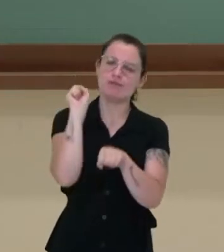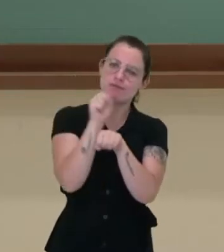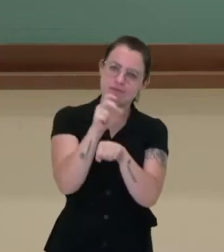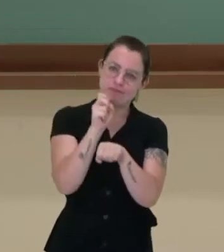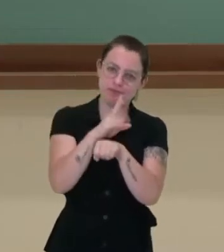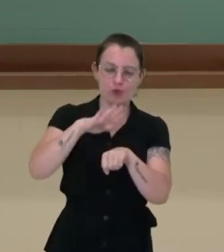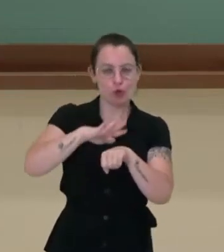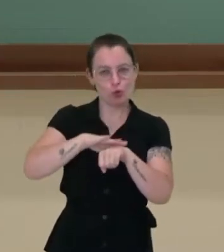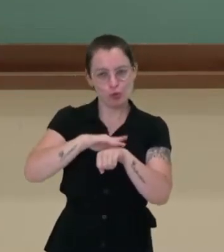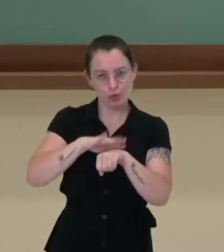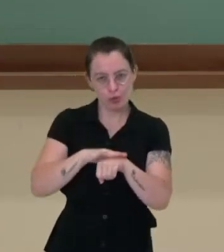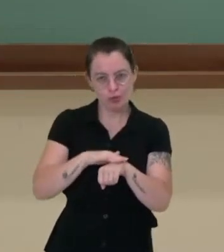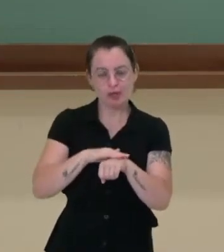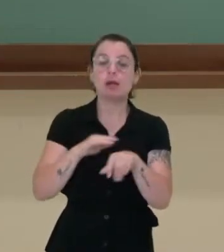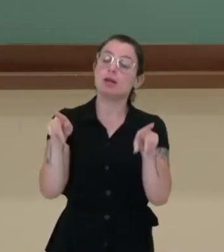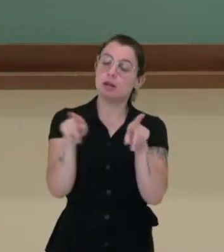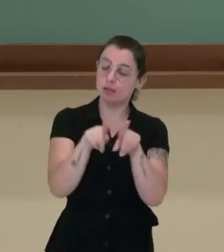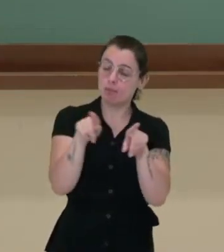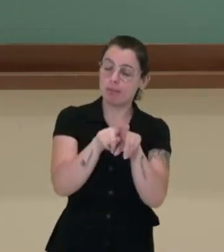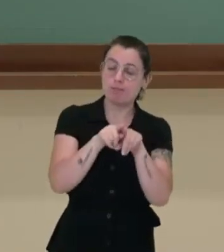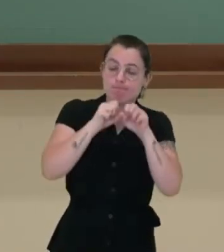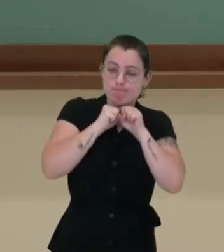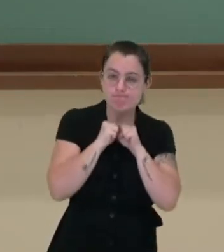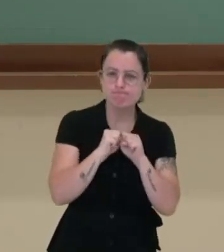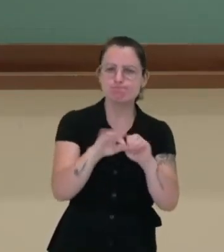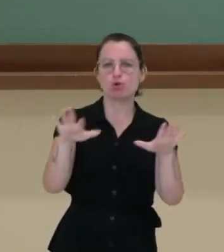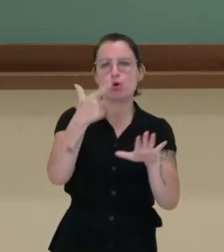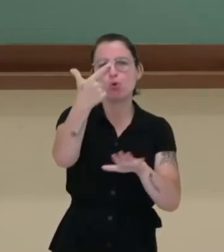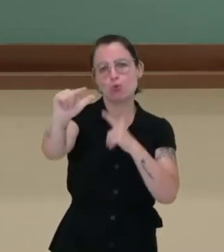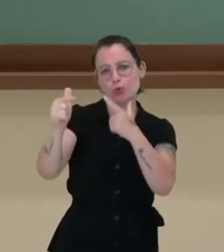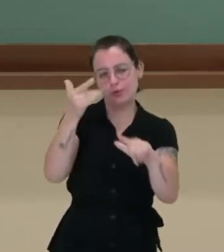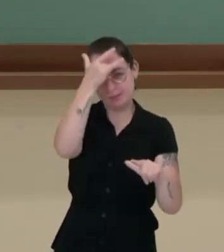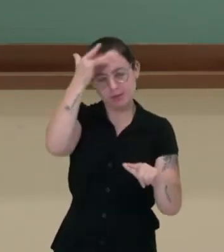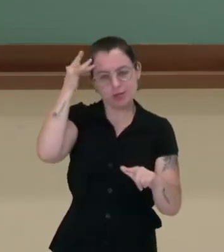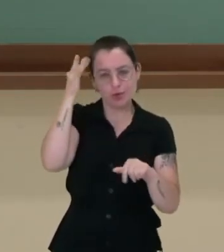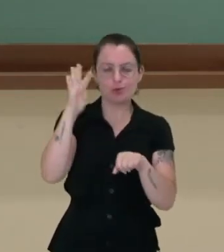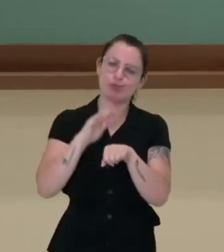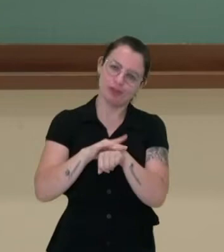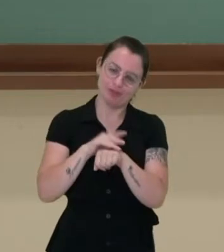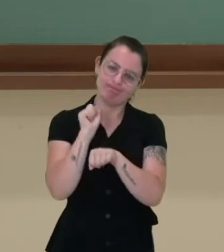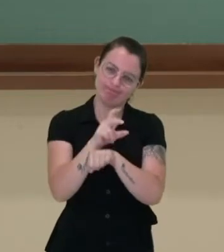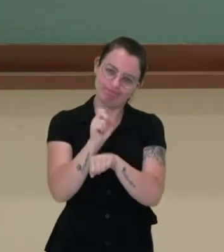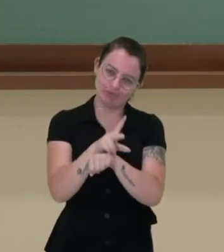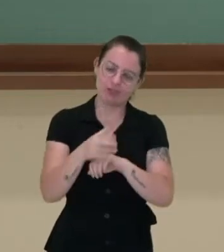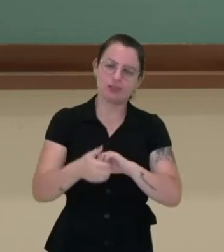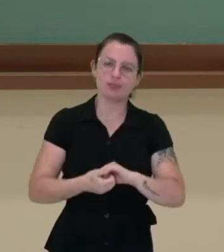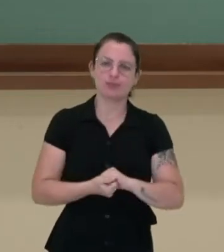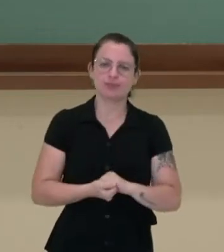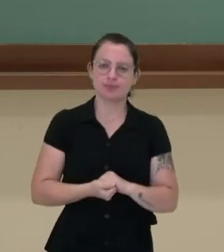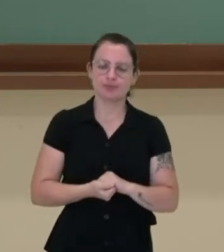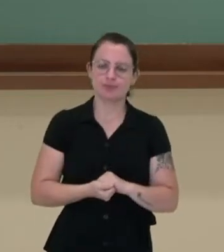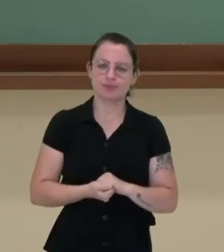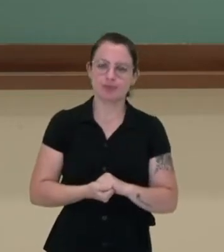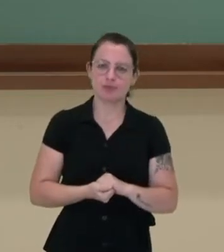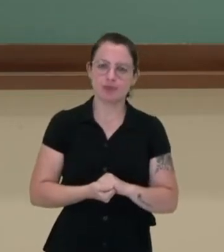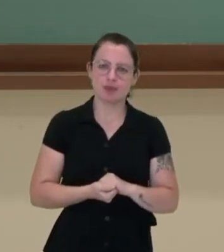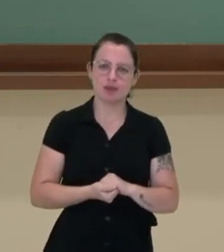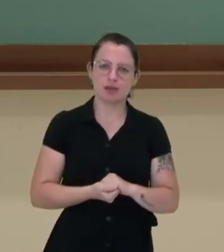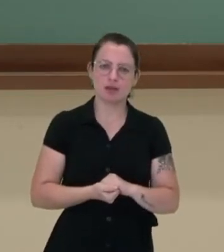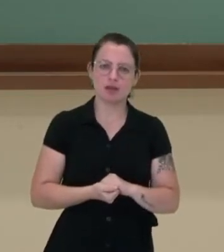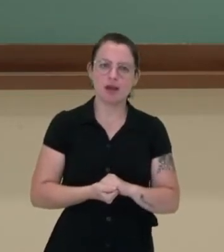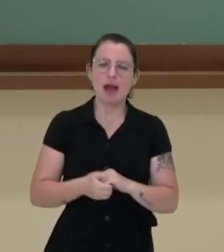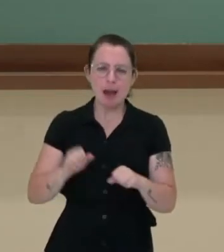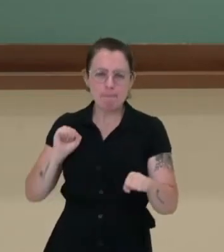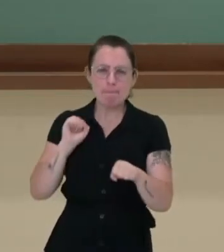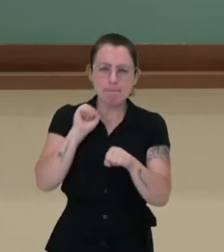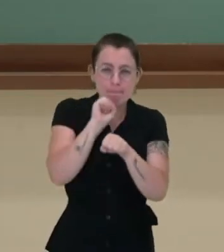o contágio, diminuam aí a incidência de doenças virais. A